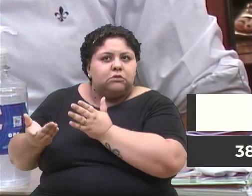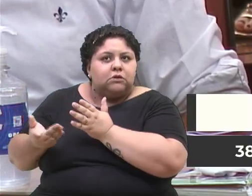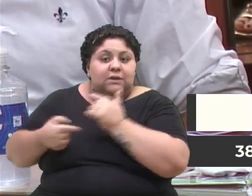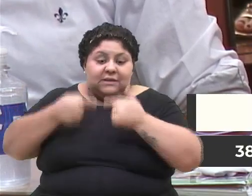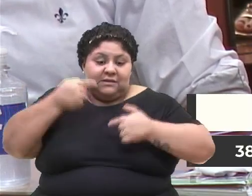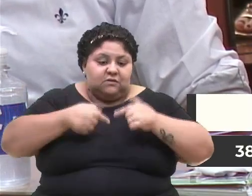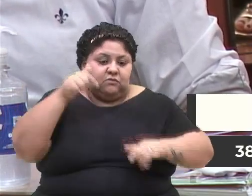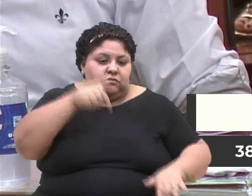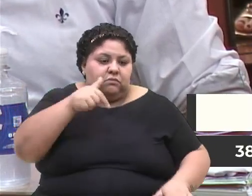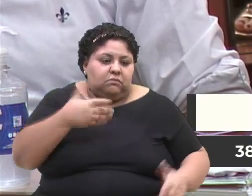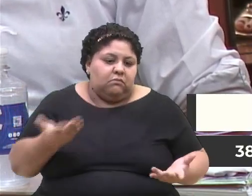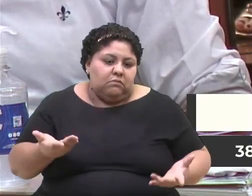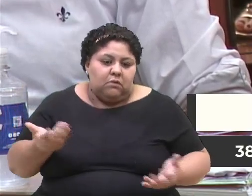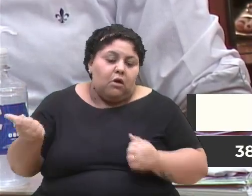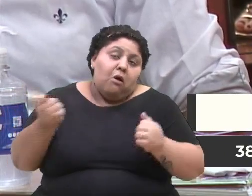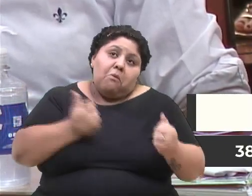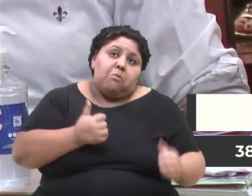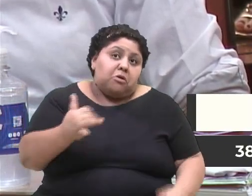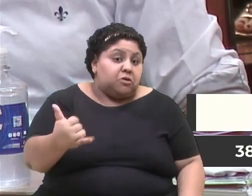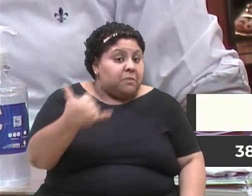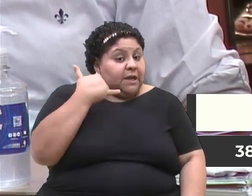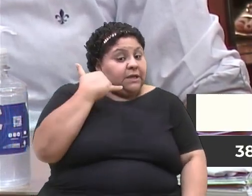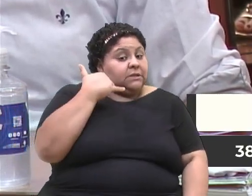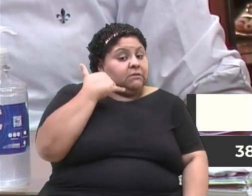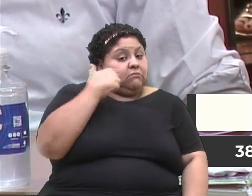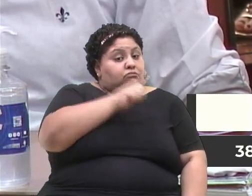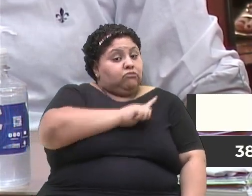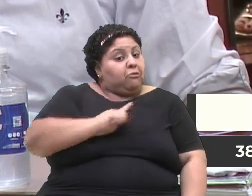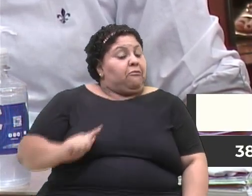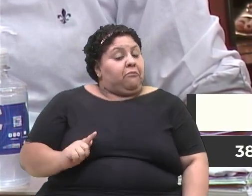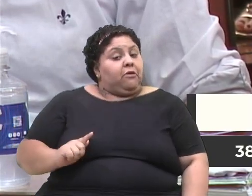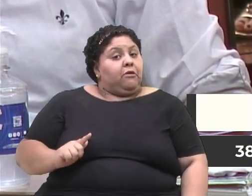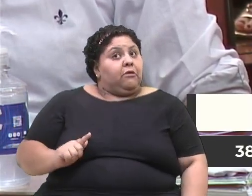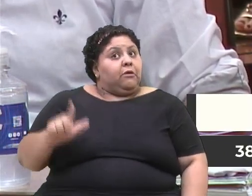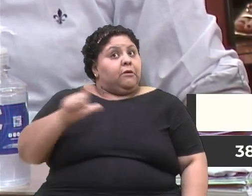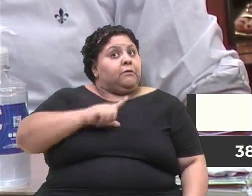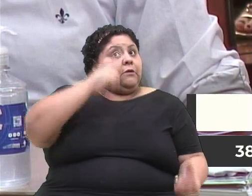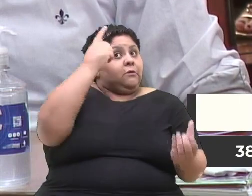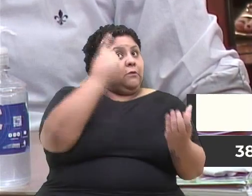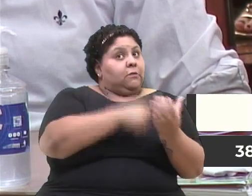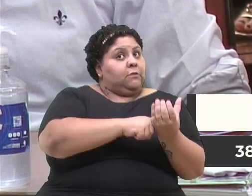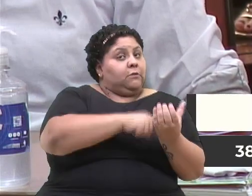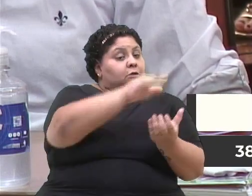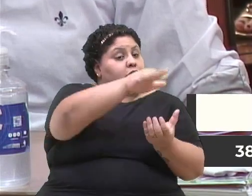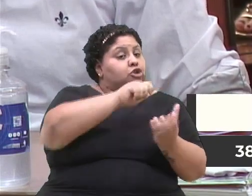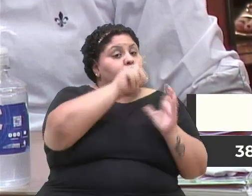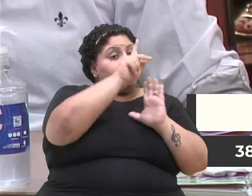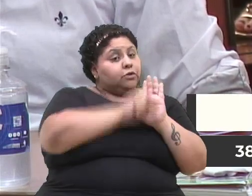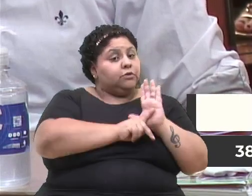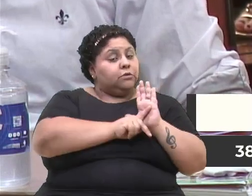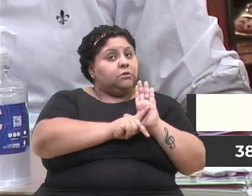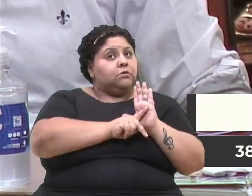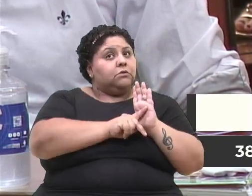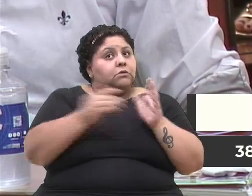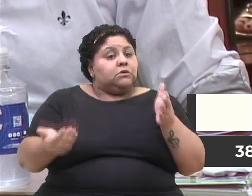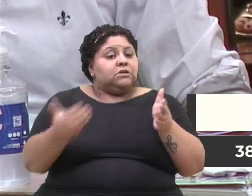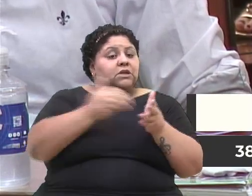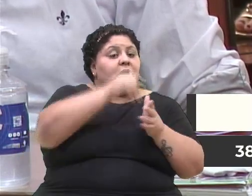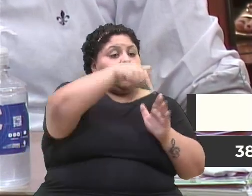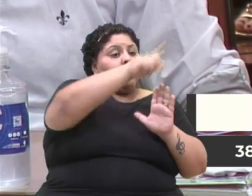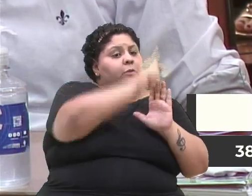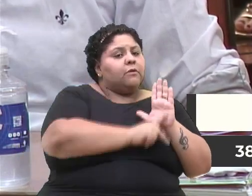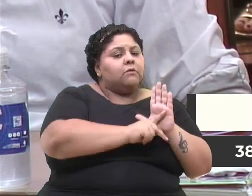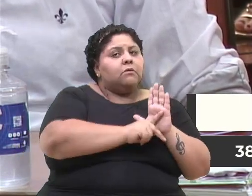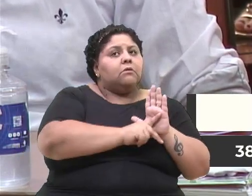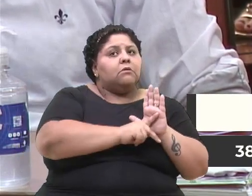aqui, de repente, ter uma ligação do governo, vereador Bressan, e ter o compromisso, o senhor retira o projeto, enfim, e se vier aqui o projeto, a gente dizer, olha,